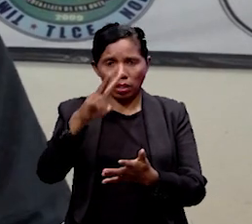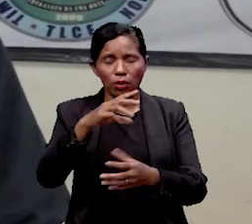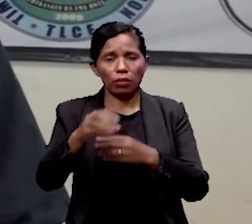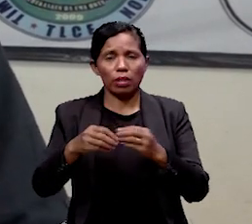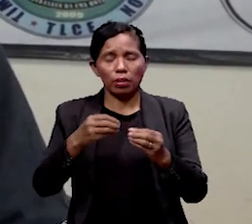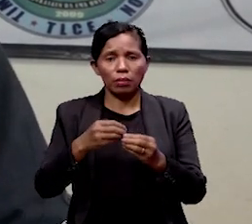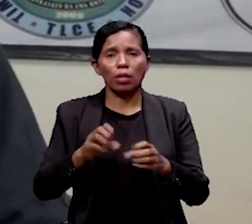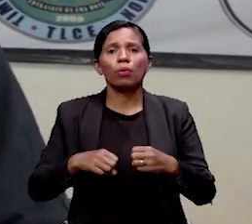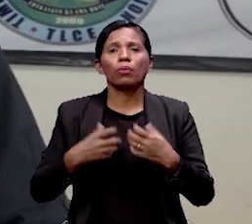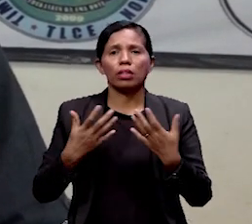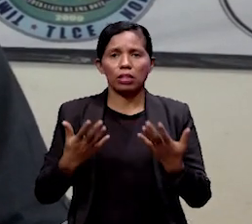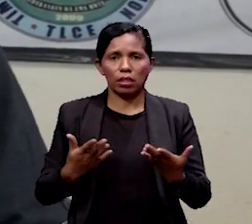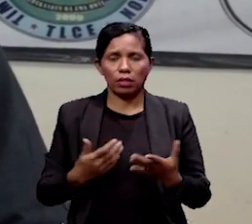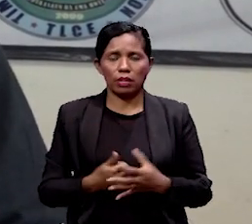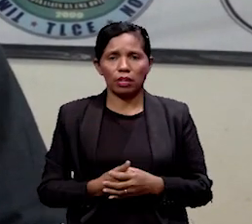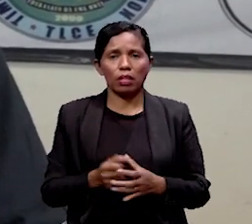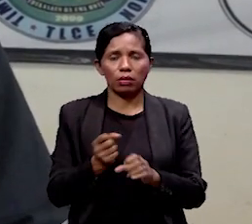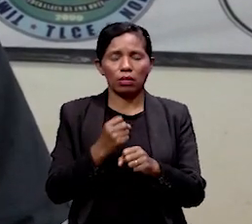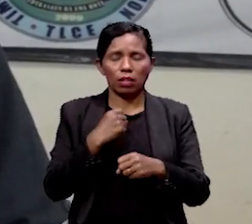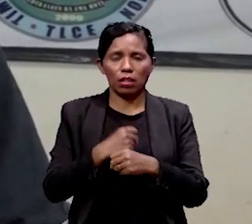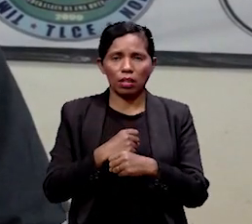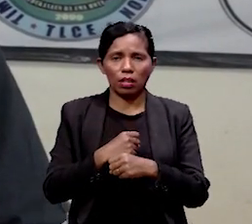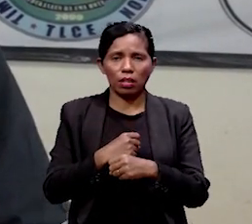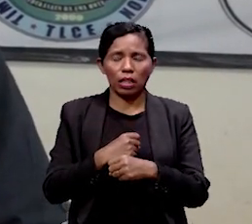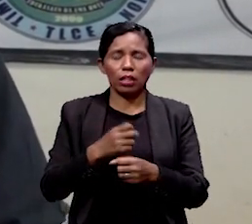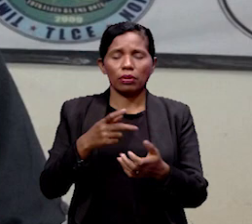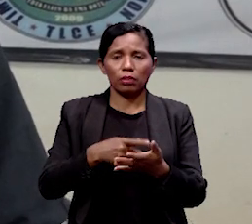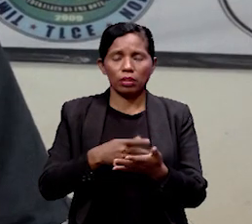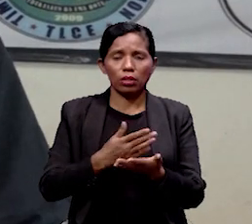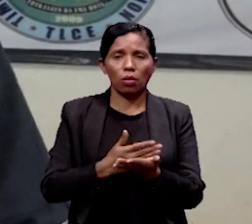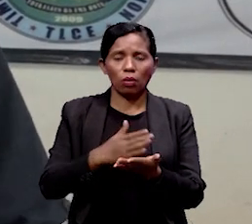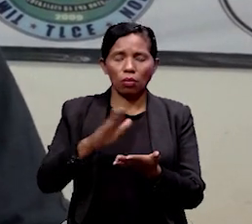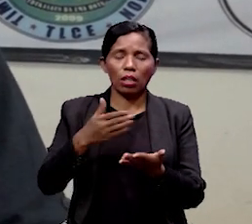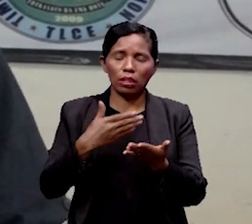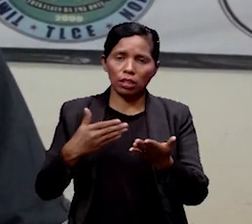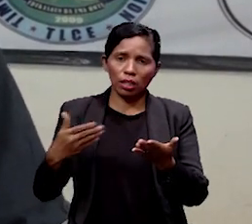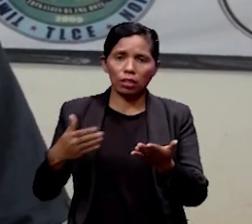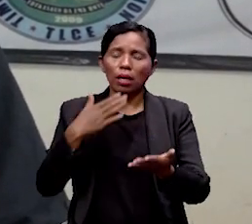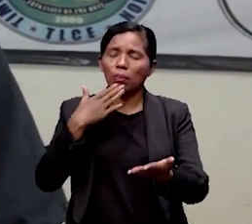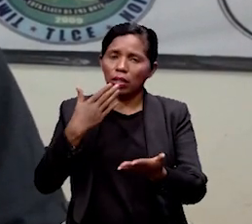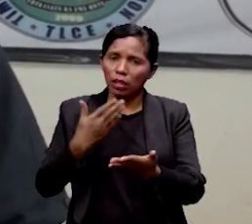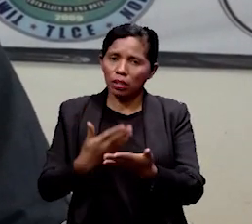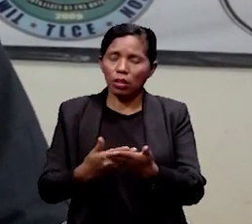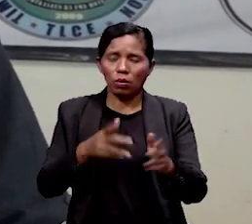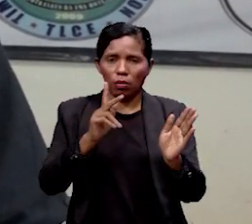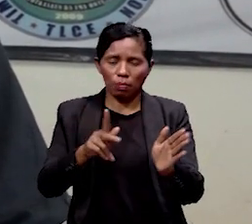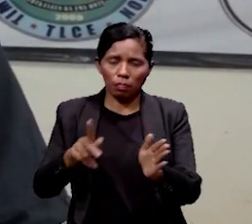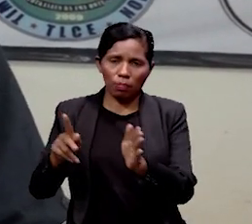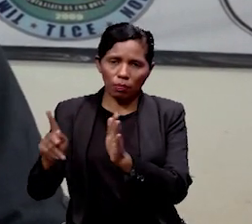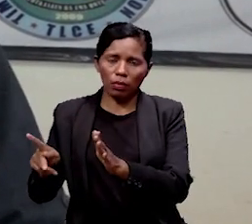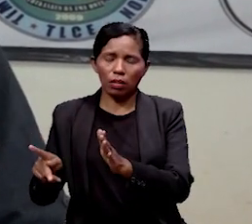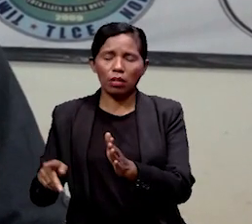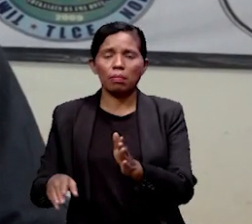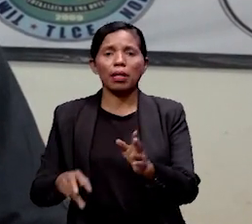o ensino é a compra é imediata. A compra é planeada, a